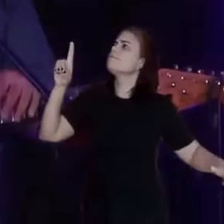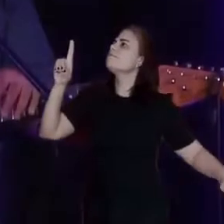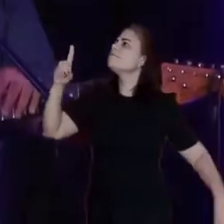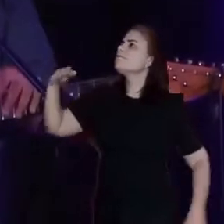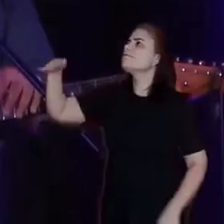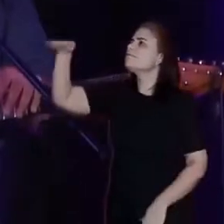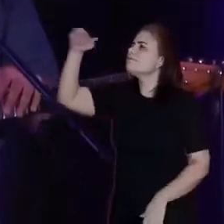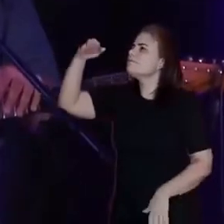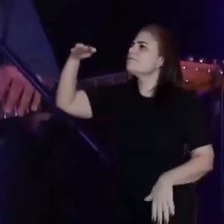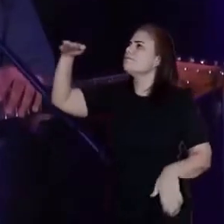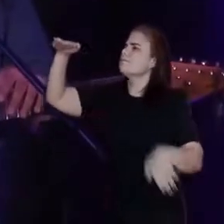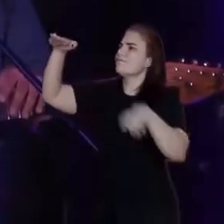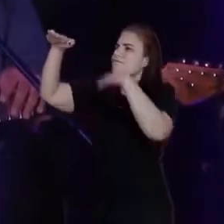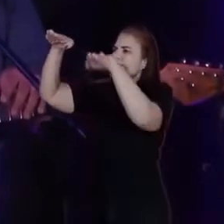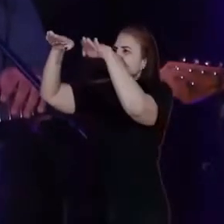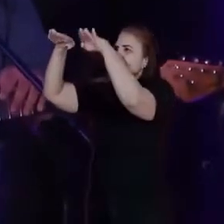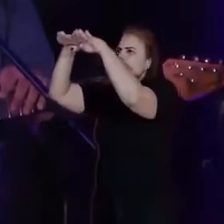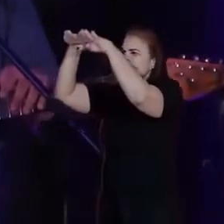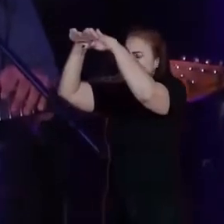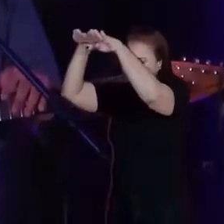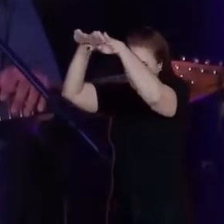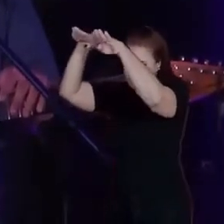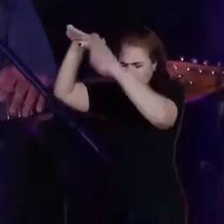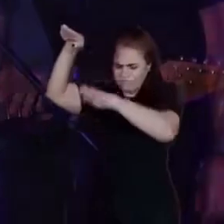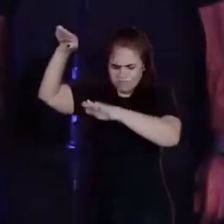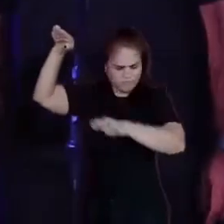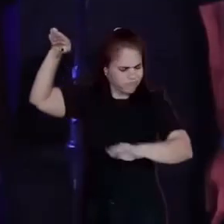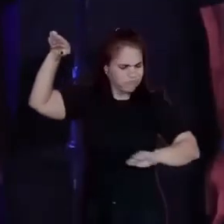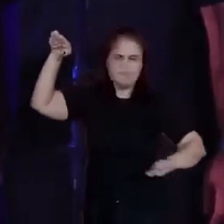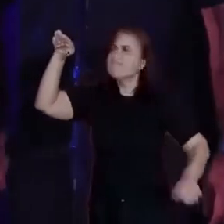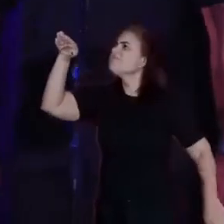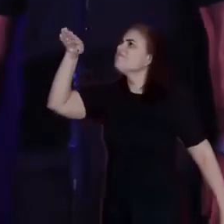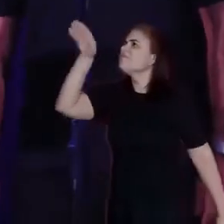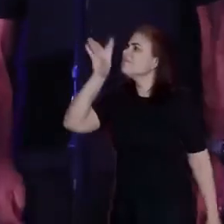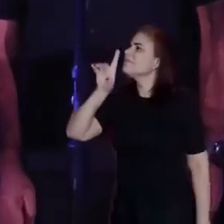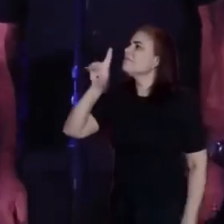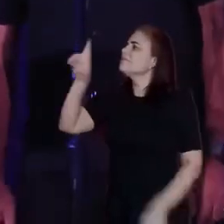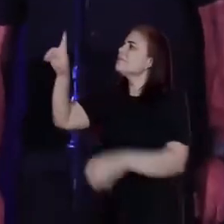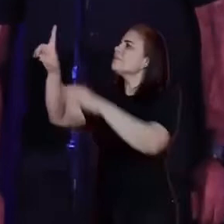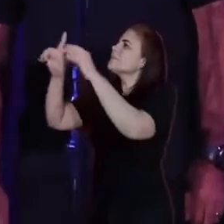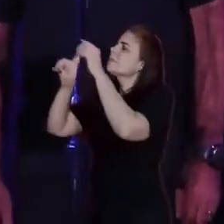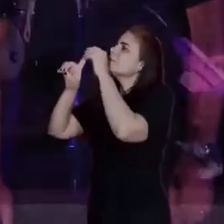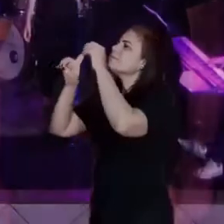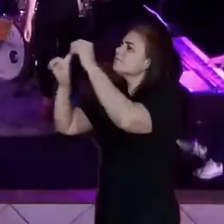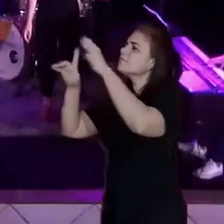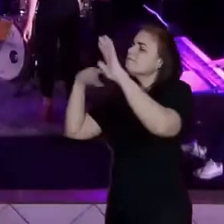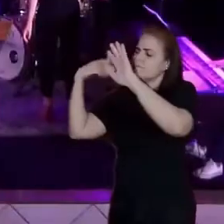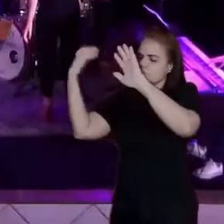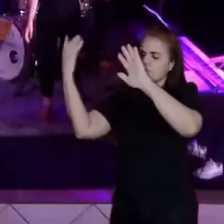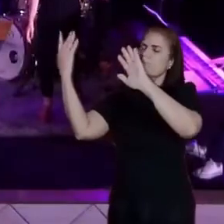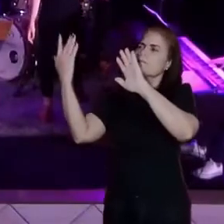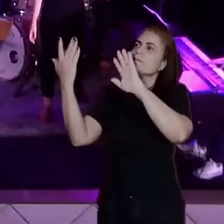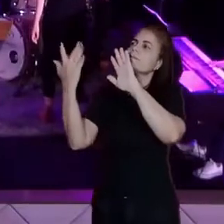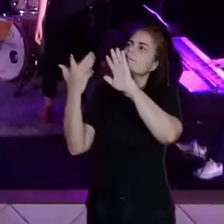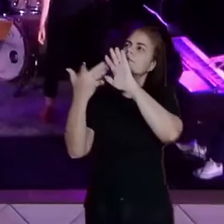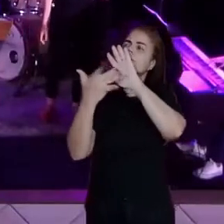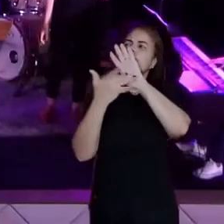não há outro ombro não há outro com